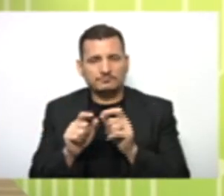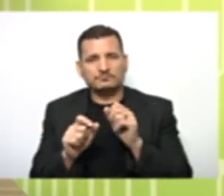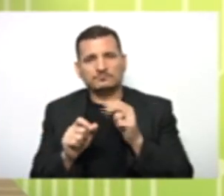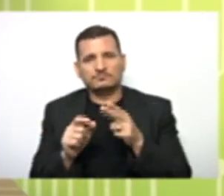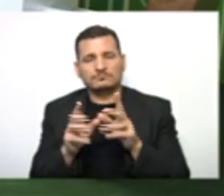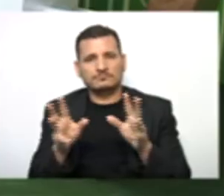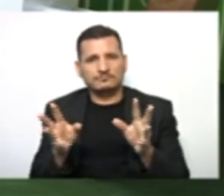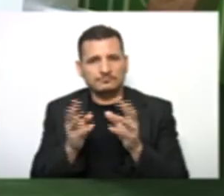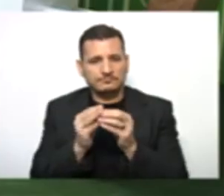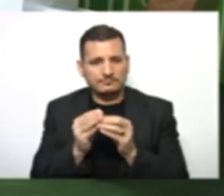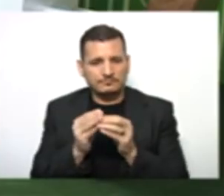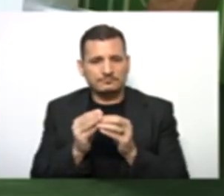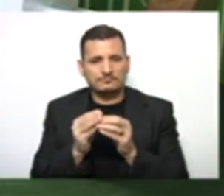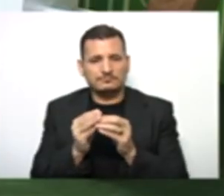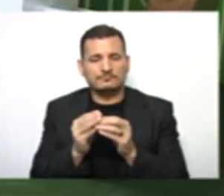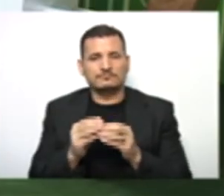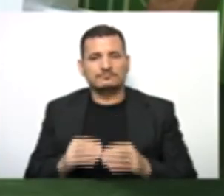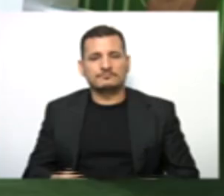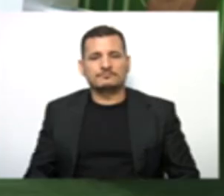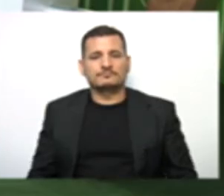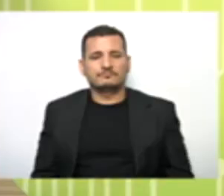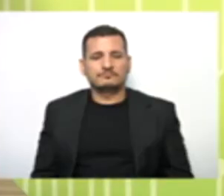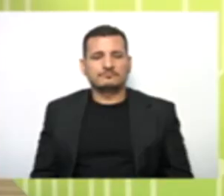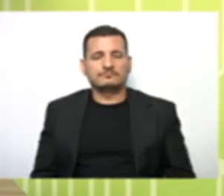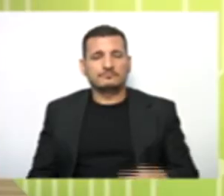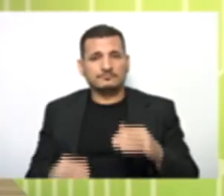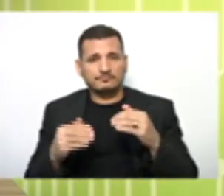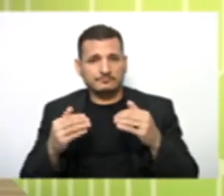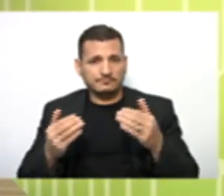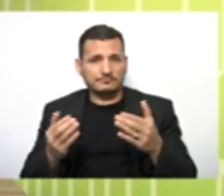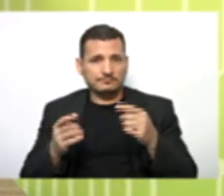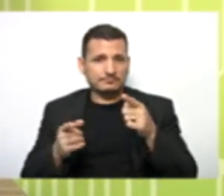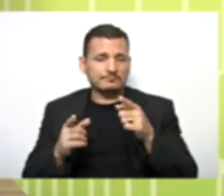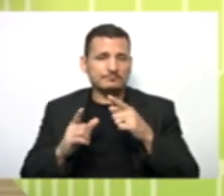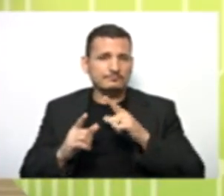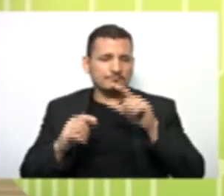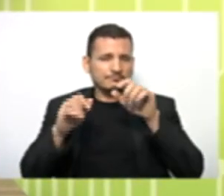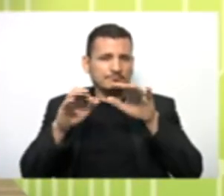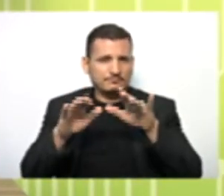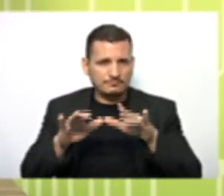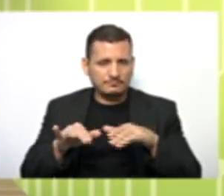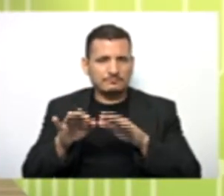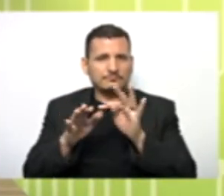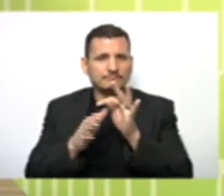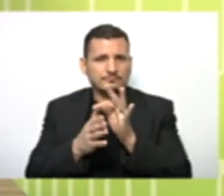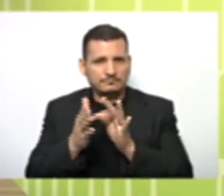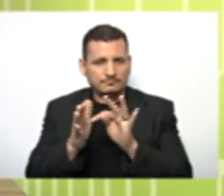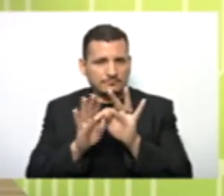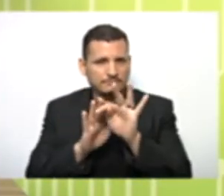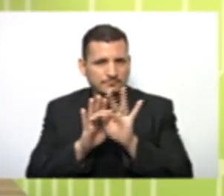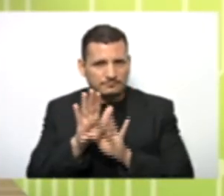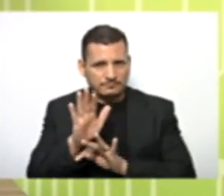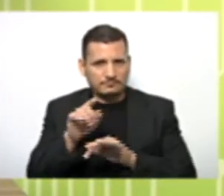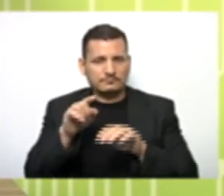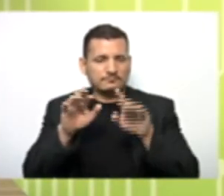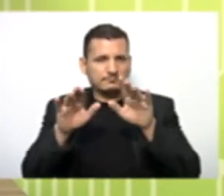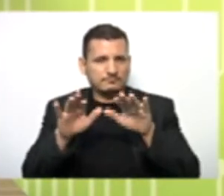Uma resenha, né? Então, quando você está editando o texto, quando você estava lá escrevendo o seu texto,